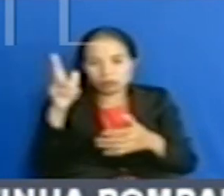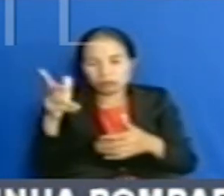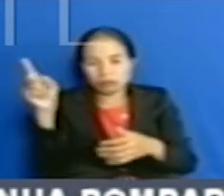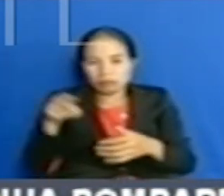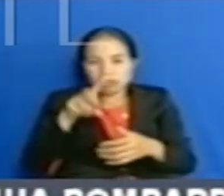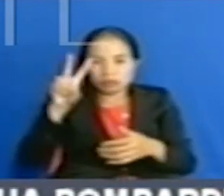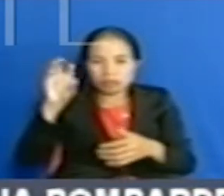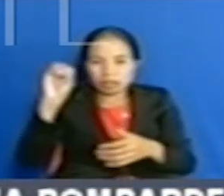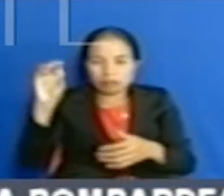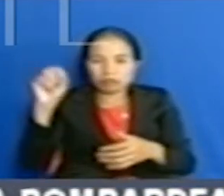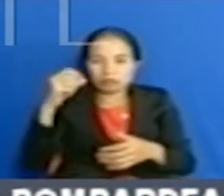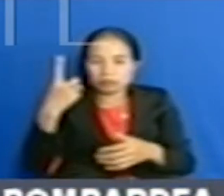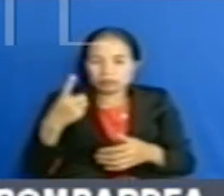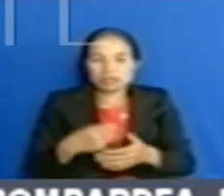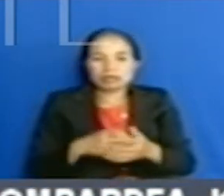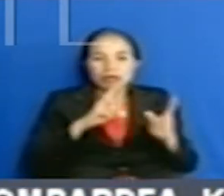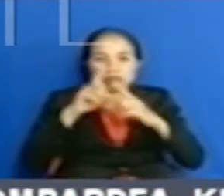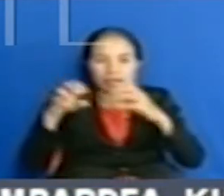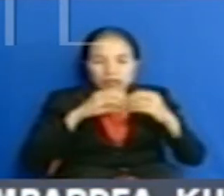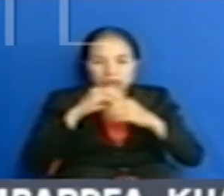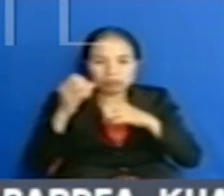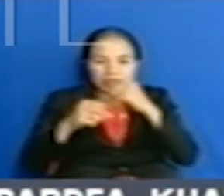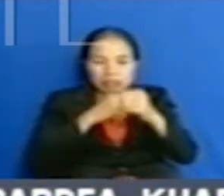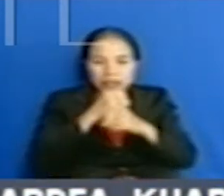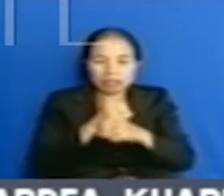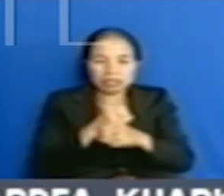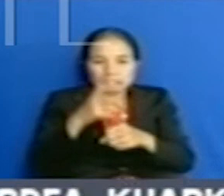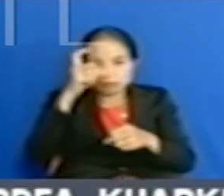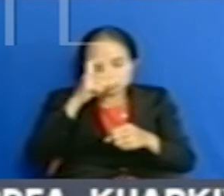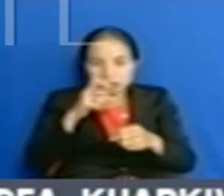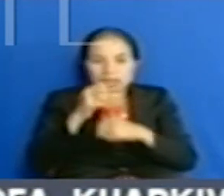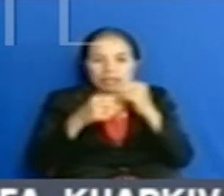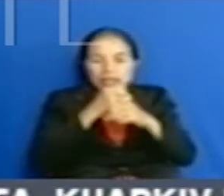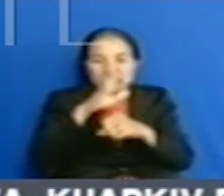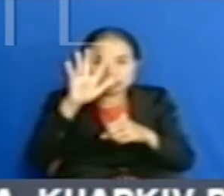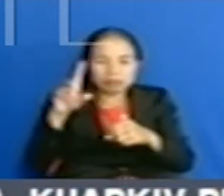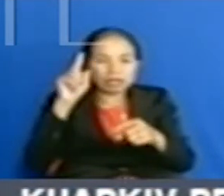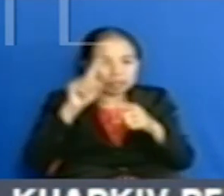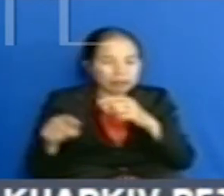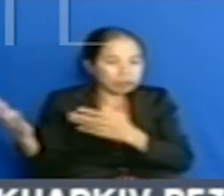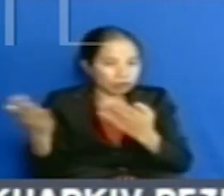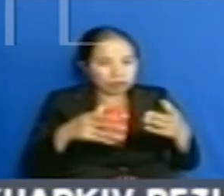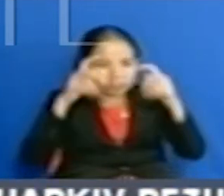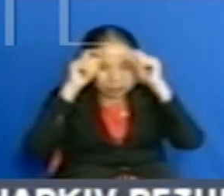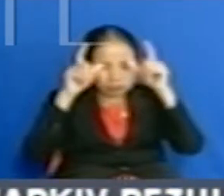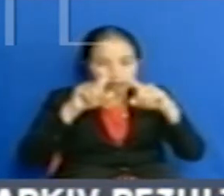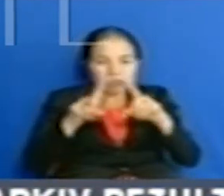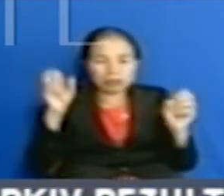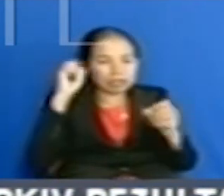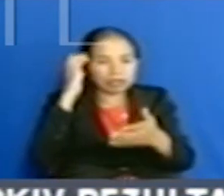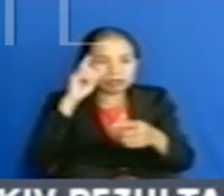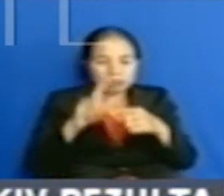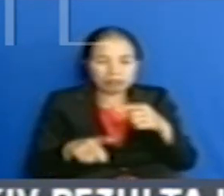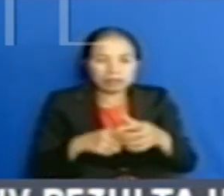rio grua sanulo resenida, com a lia com a batinam produção li ona tinang lima, la bela importa mai Timor-Leste, mai bela bando